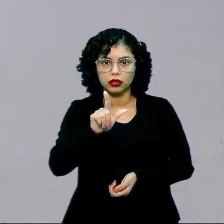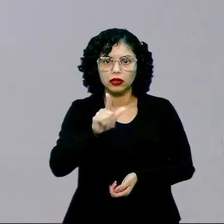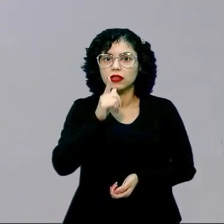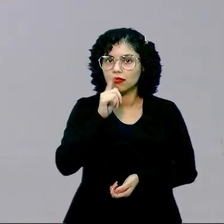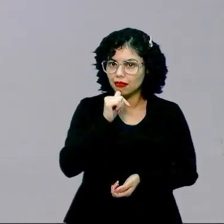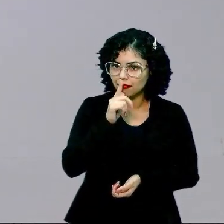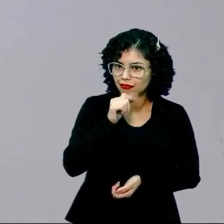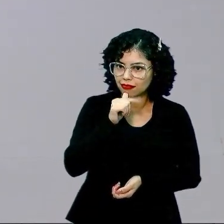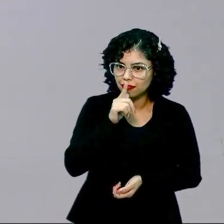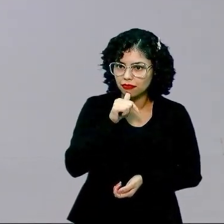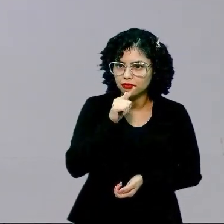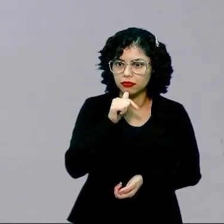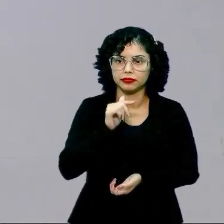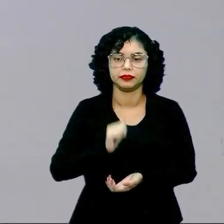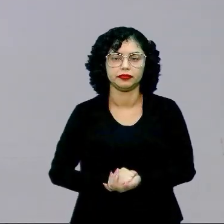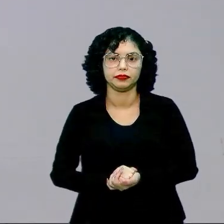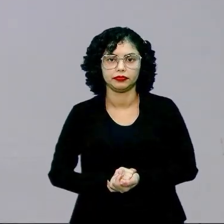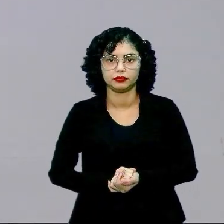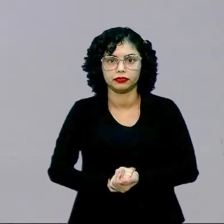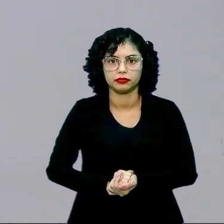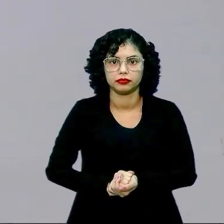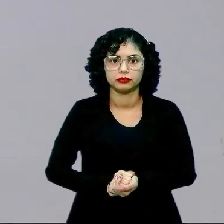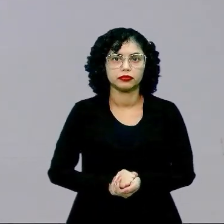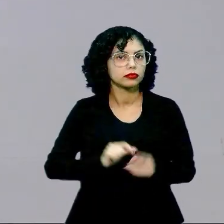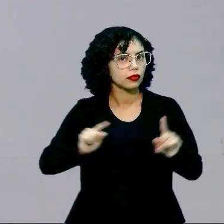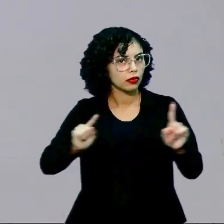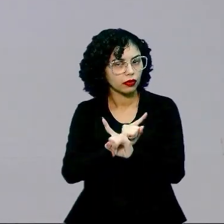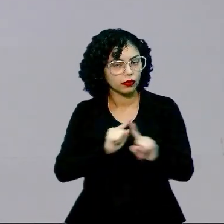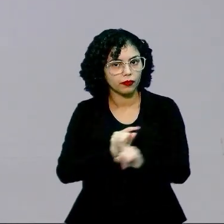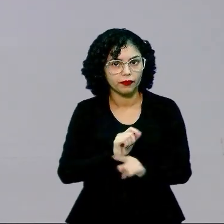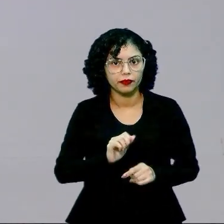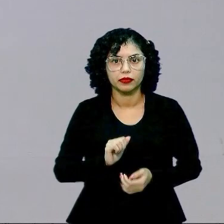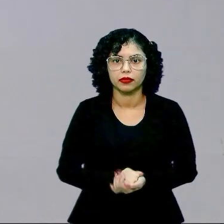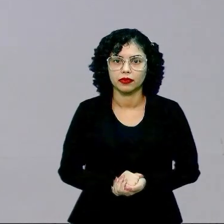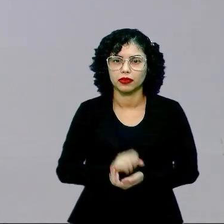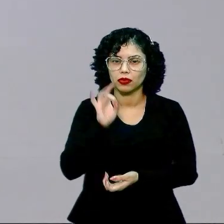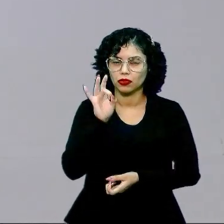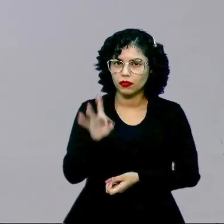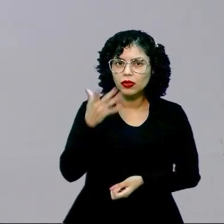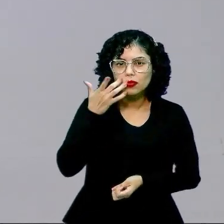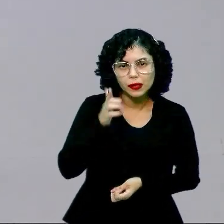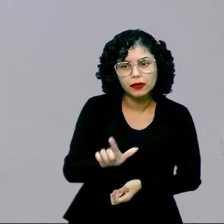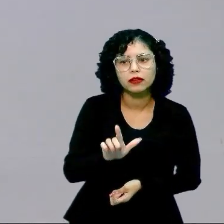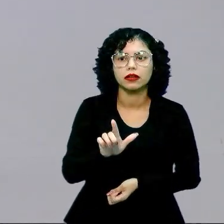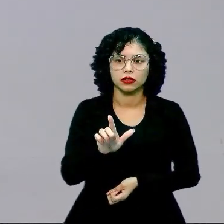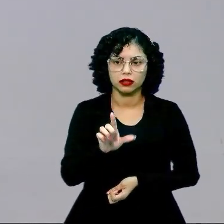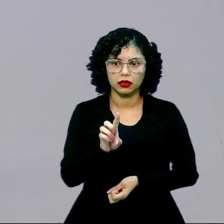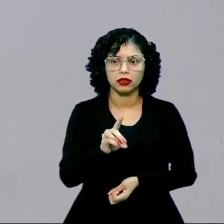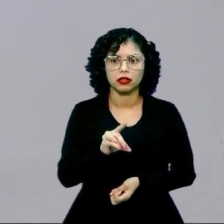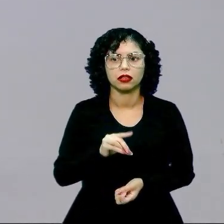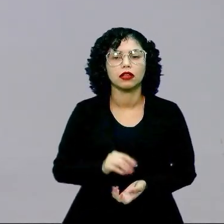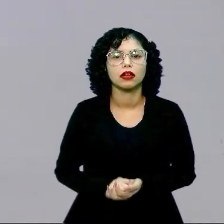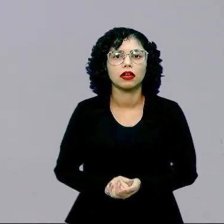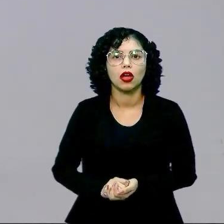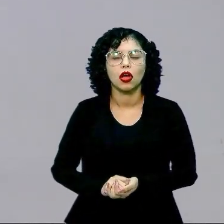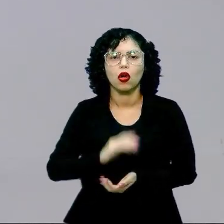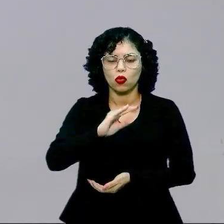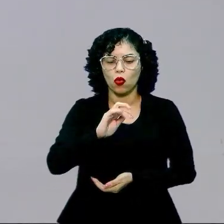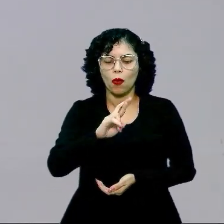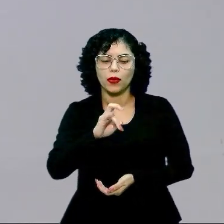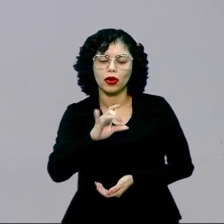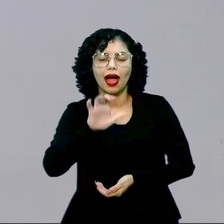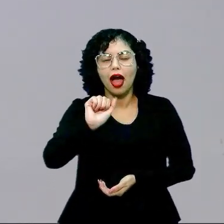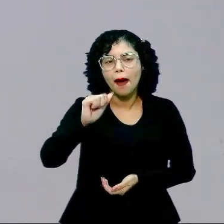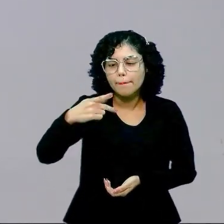na água, tá? E quando não é polar, então ele só vai conseguir solubilizar com compostos